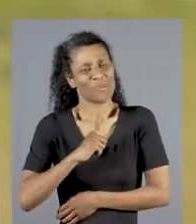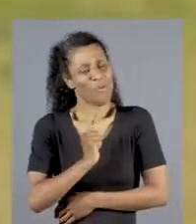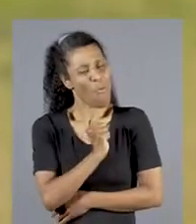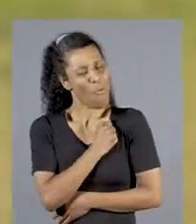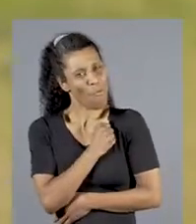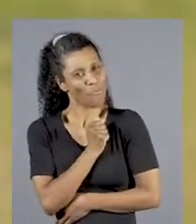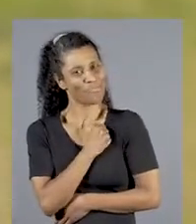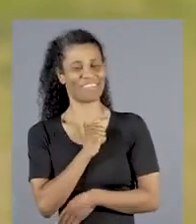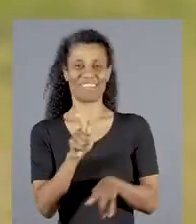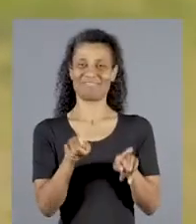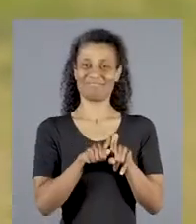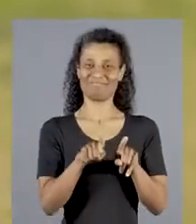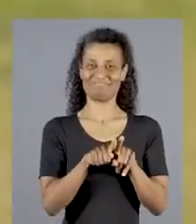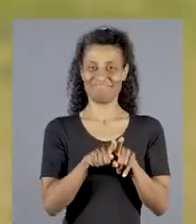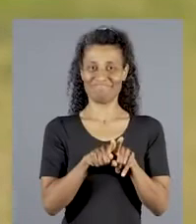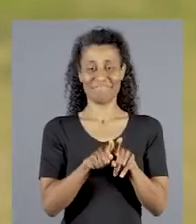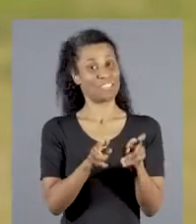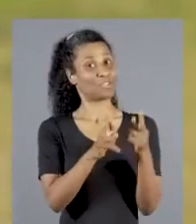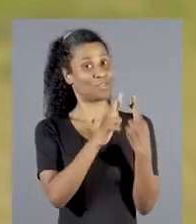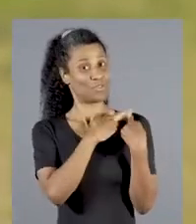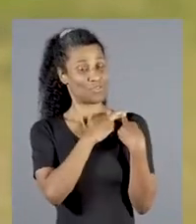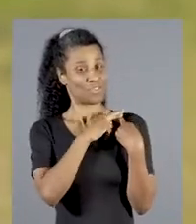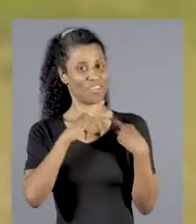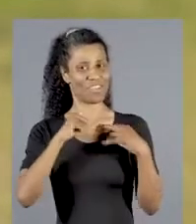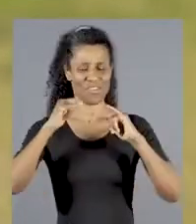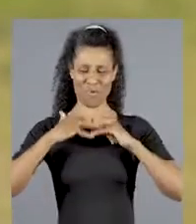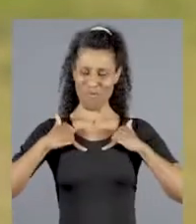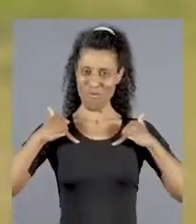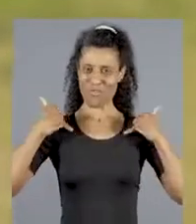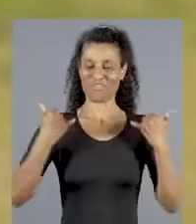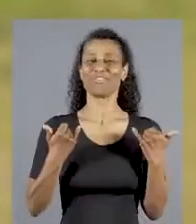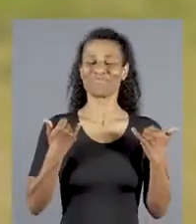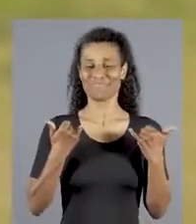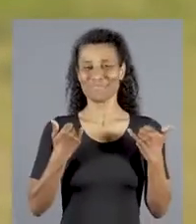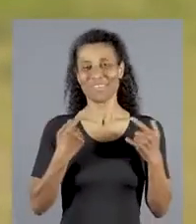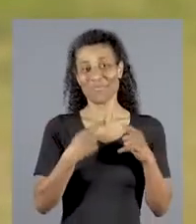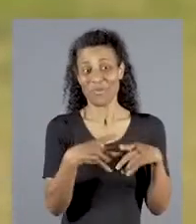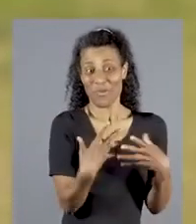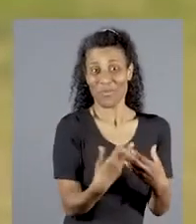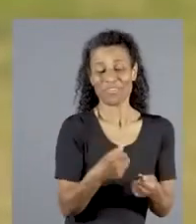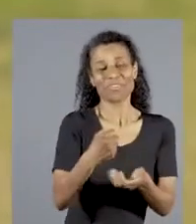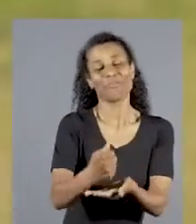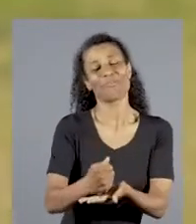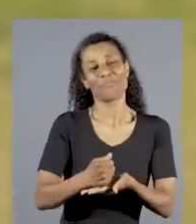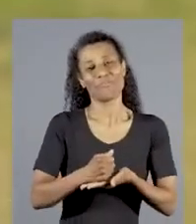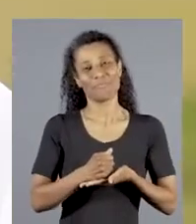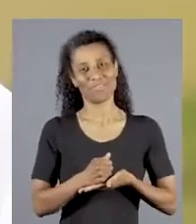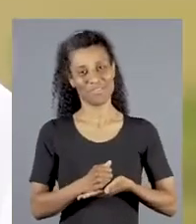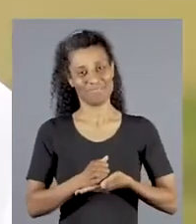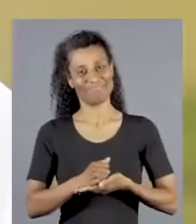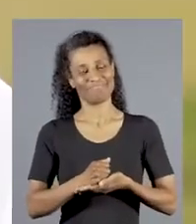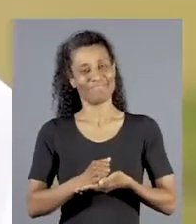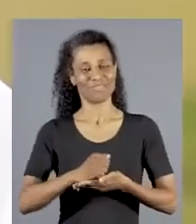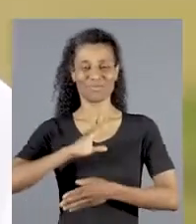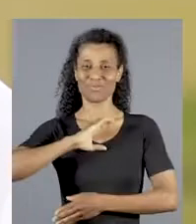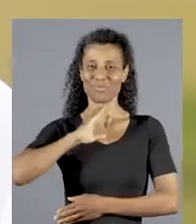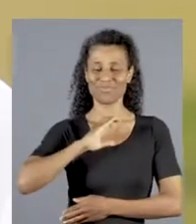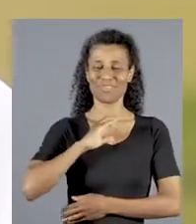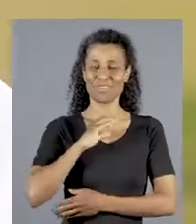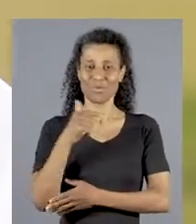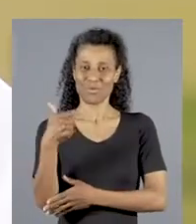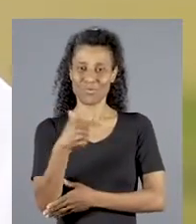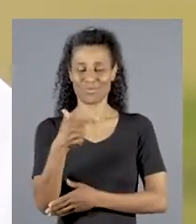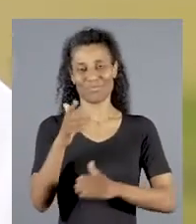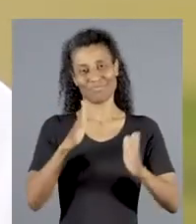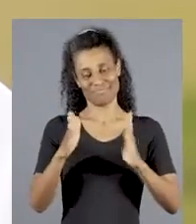muita humildade, responsabilidade e orgulho que eu recebo o apoio de José Fortunati nesta reta final